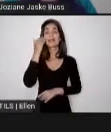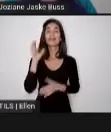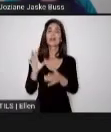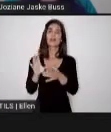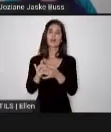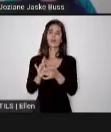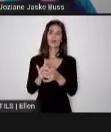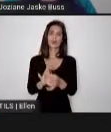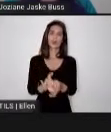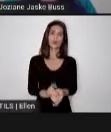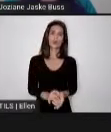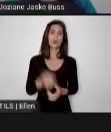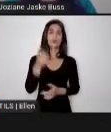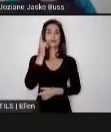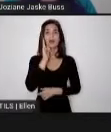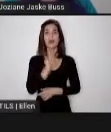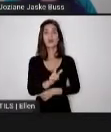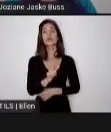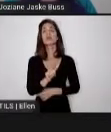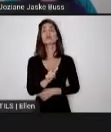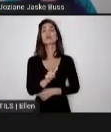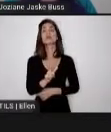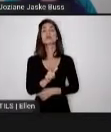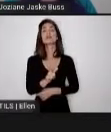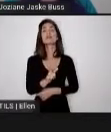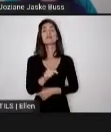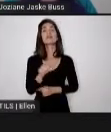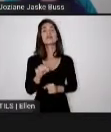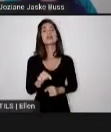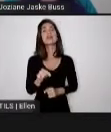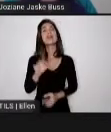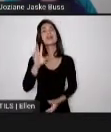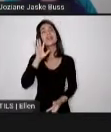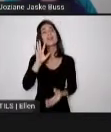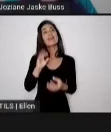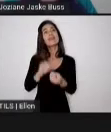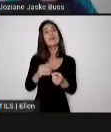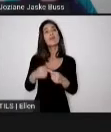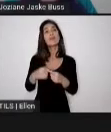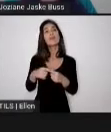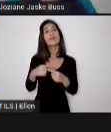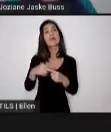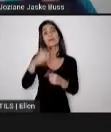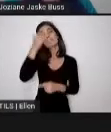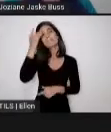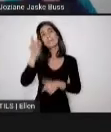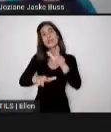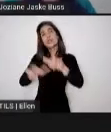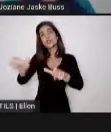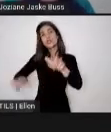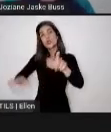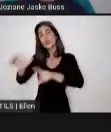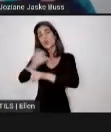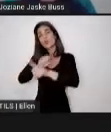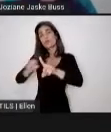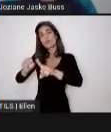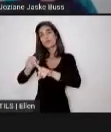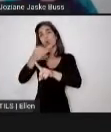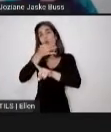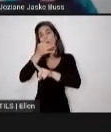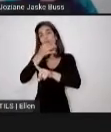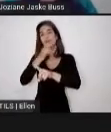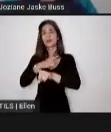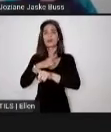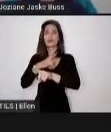para pensar por que nós pensamos dessa forma, por que nós concebemos a deficiência